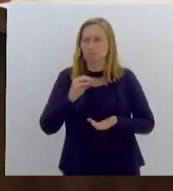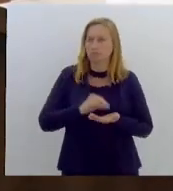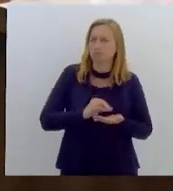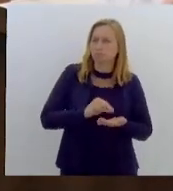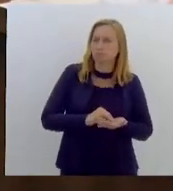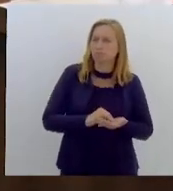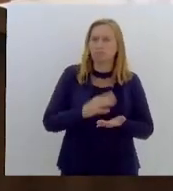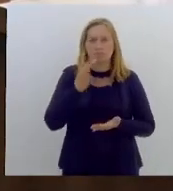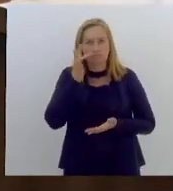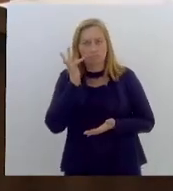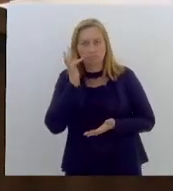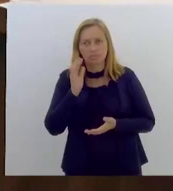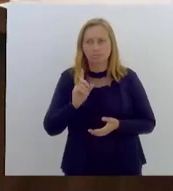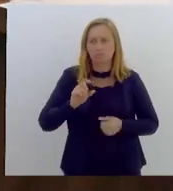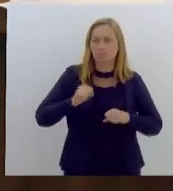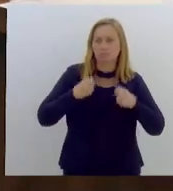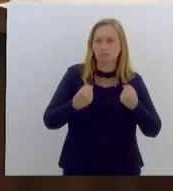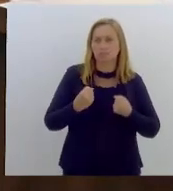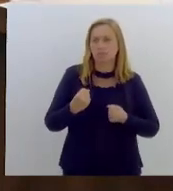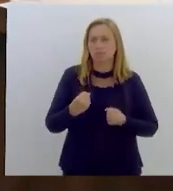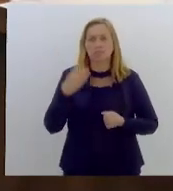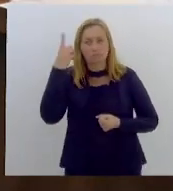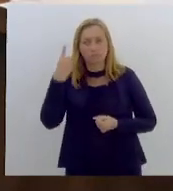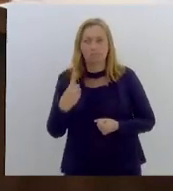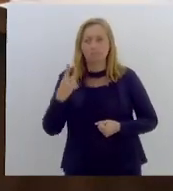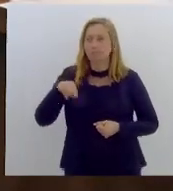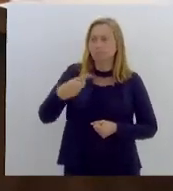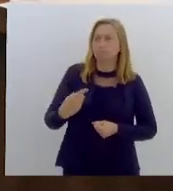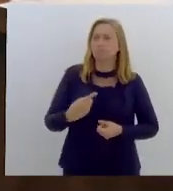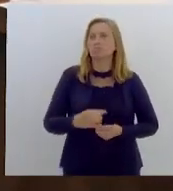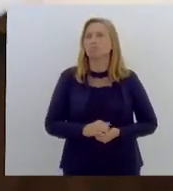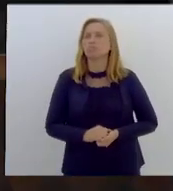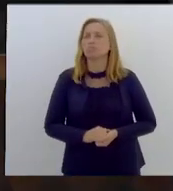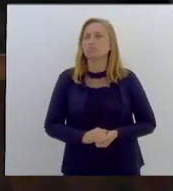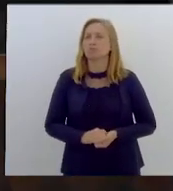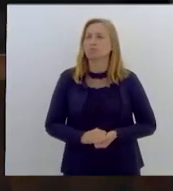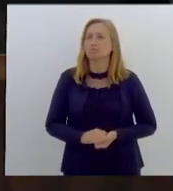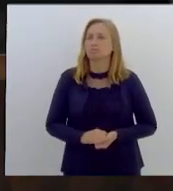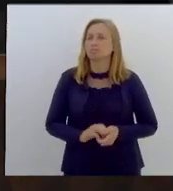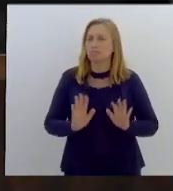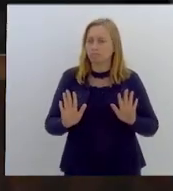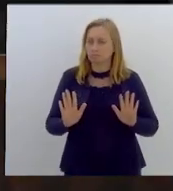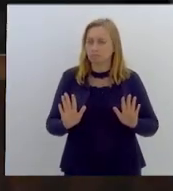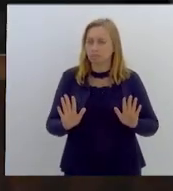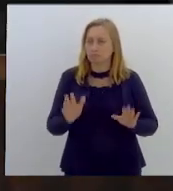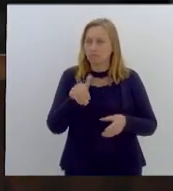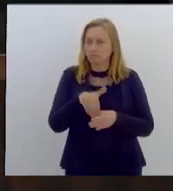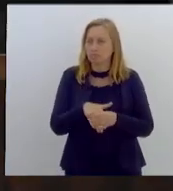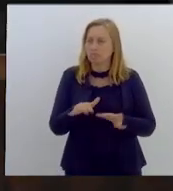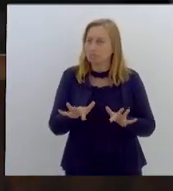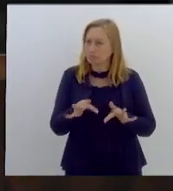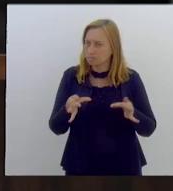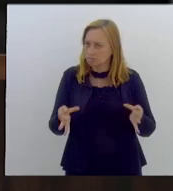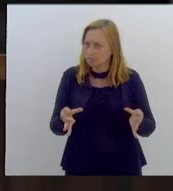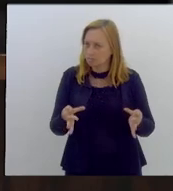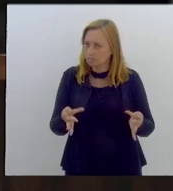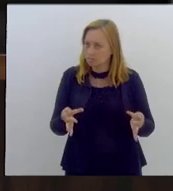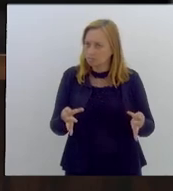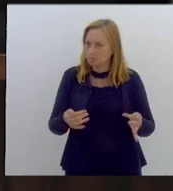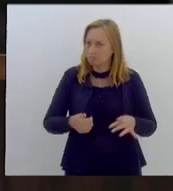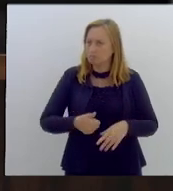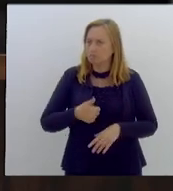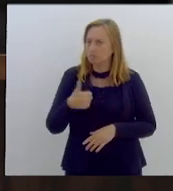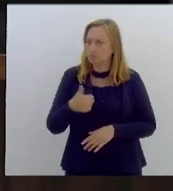o Flávio Serafini defender um e a Dani Monteiro outro. Eu vou então votar simbolicamente na